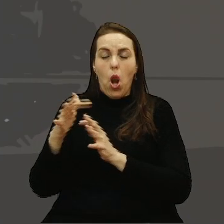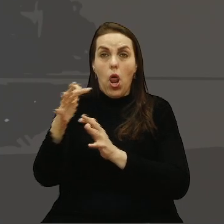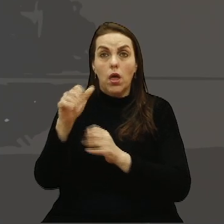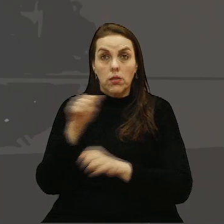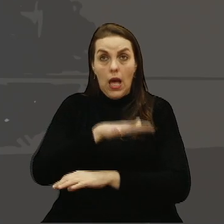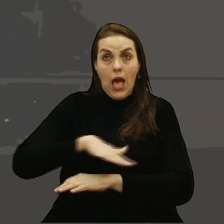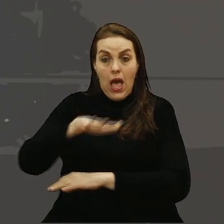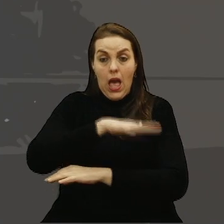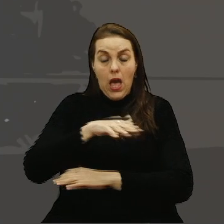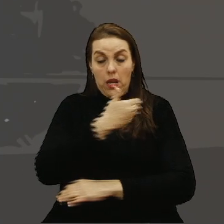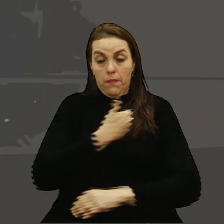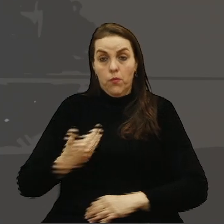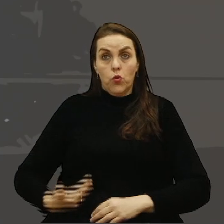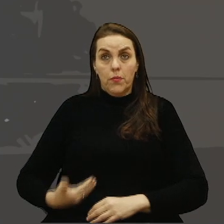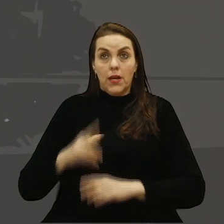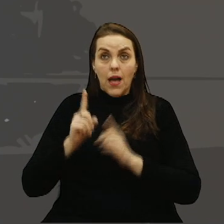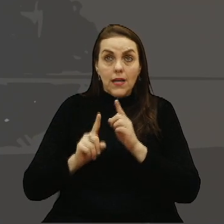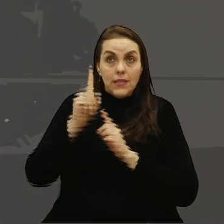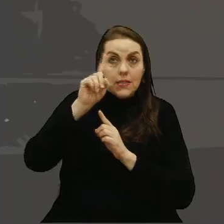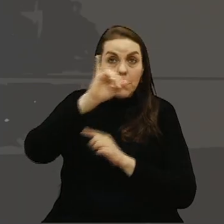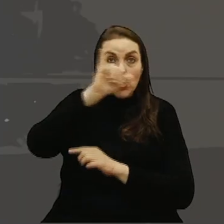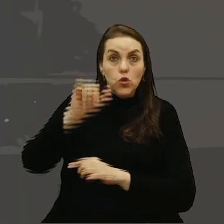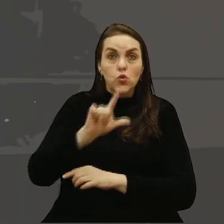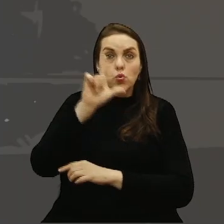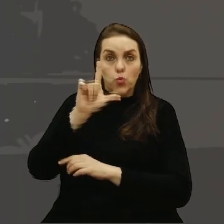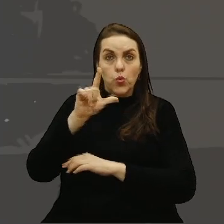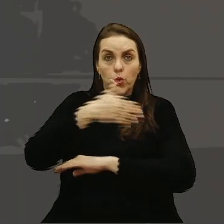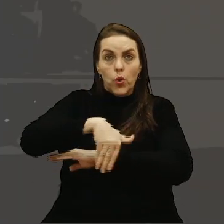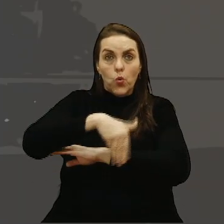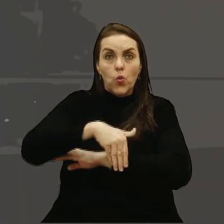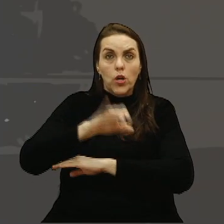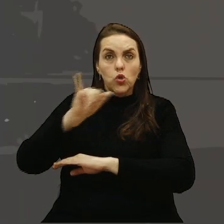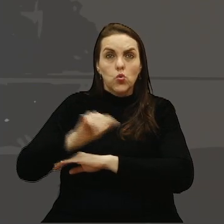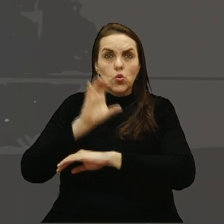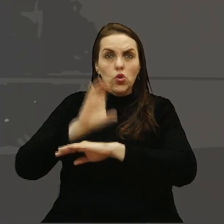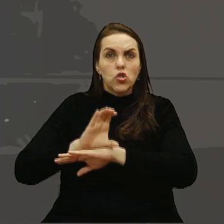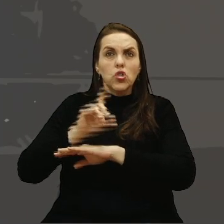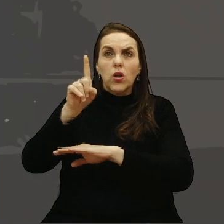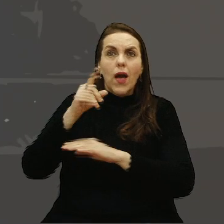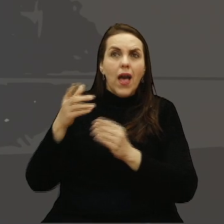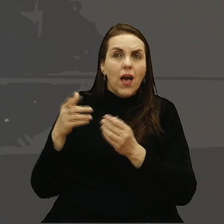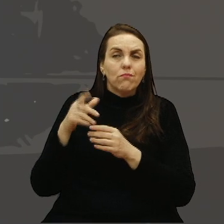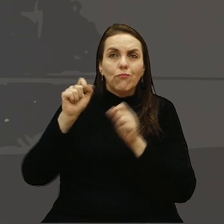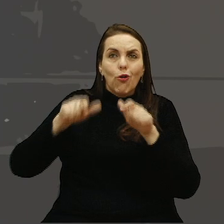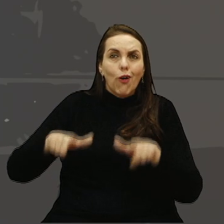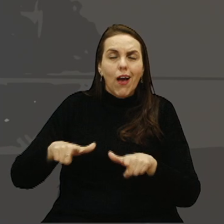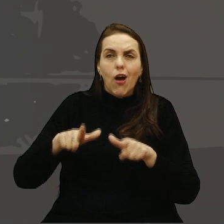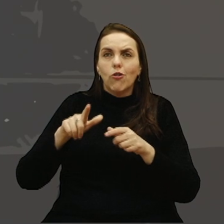Lá em cima passa a Júlio de Castilhos, e justamente por ser um lugar ermo, né, coberto ali com